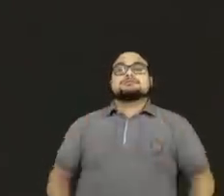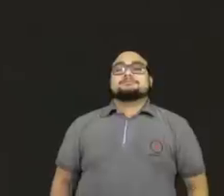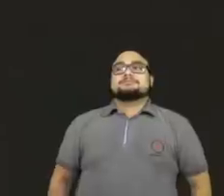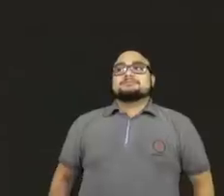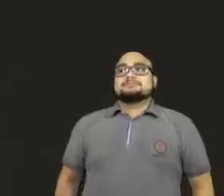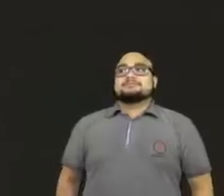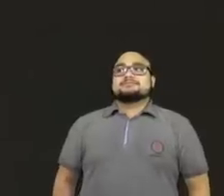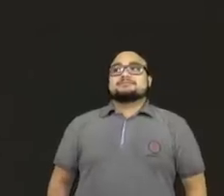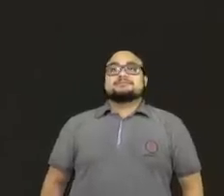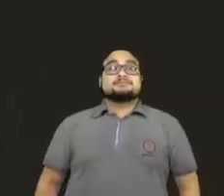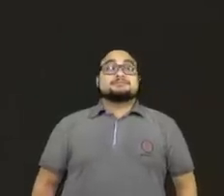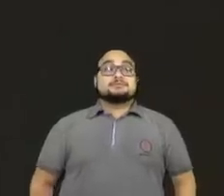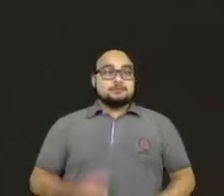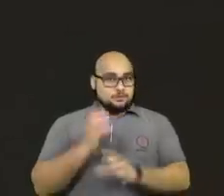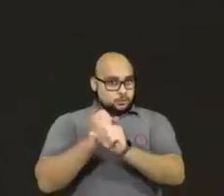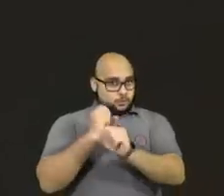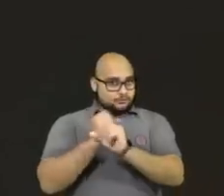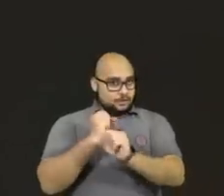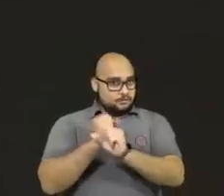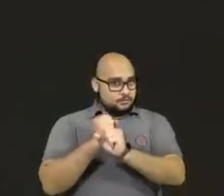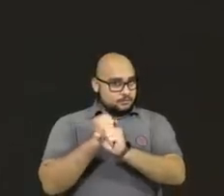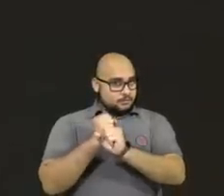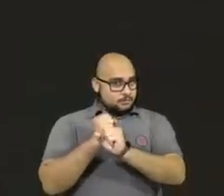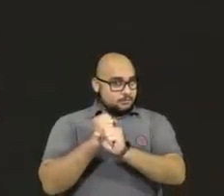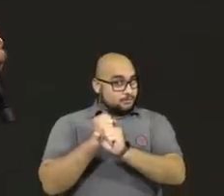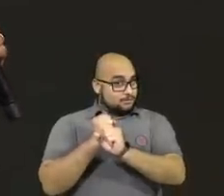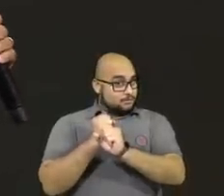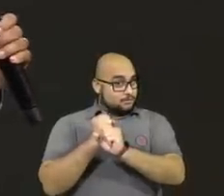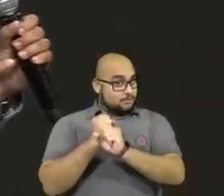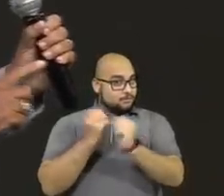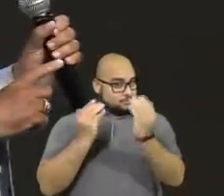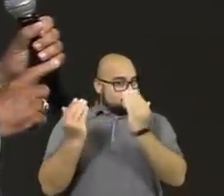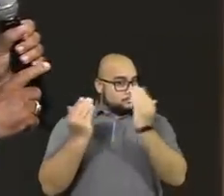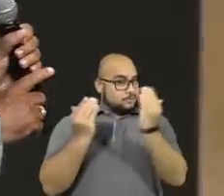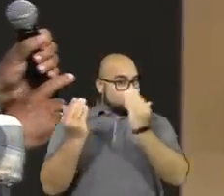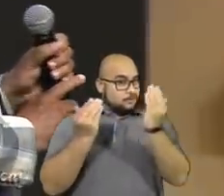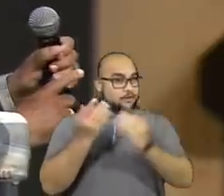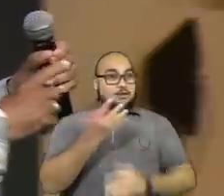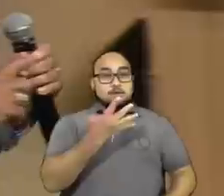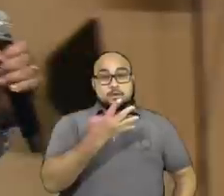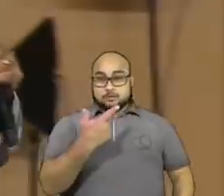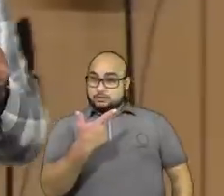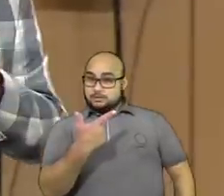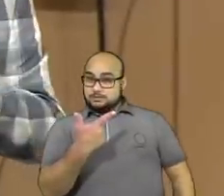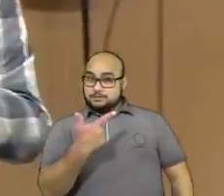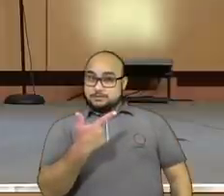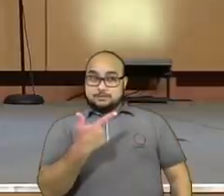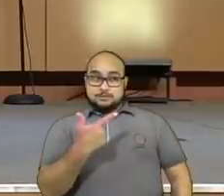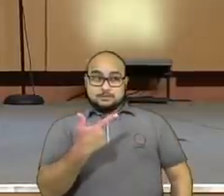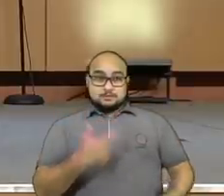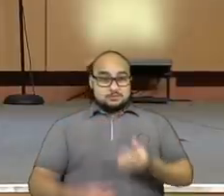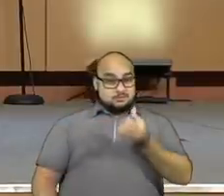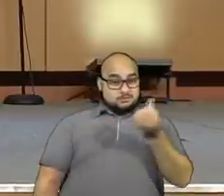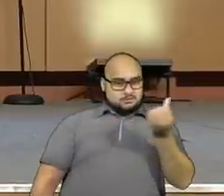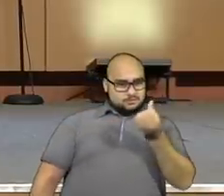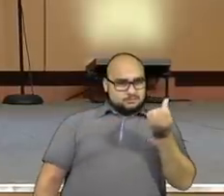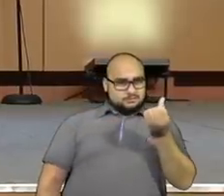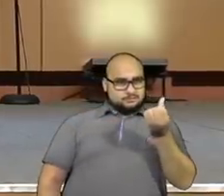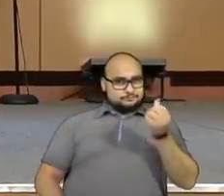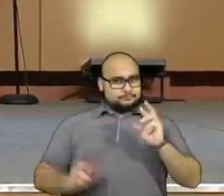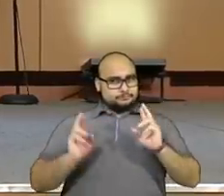Só fazer a conta? Hã? 42 para 66?